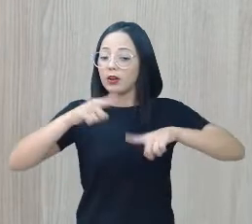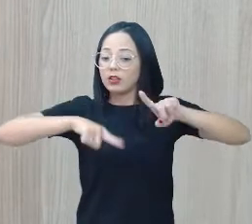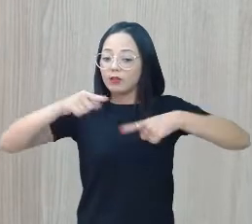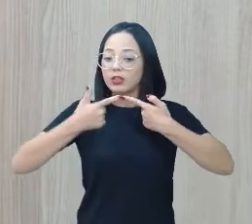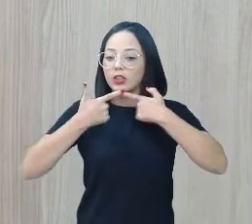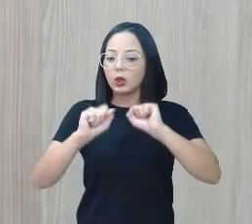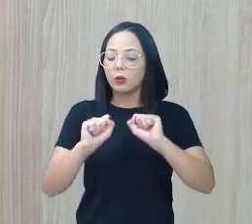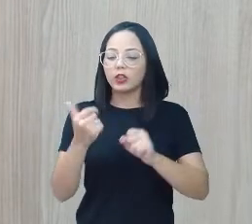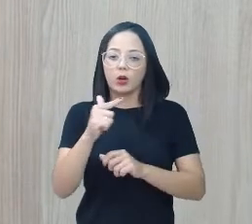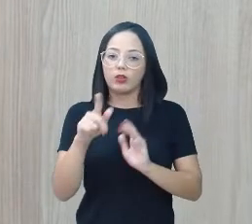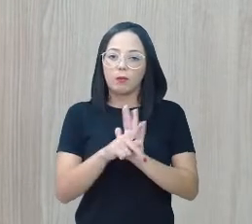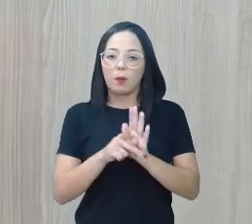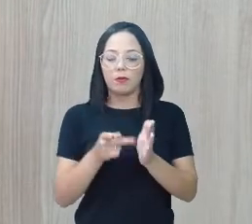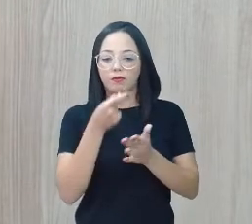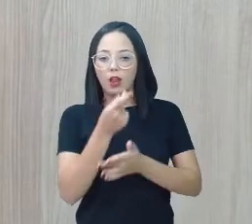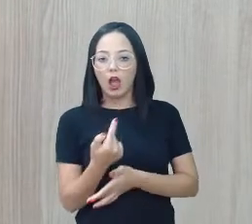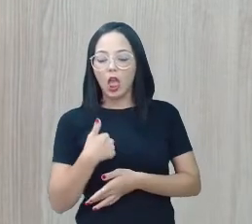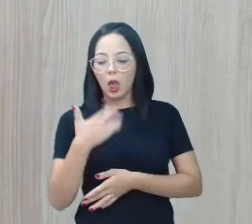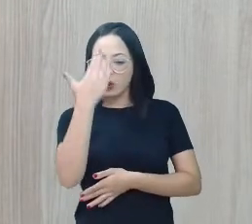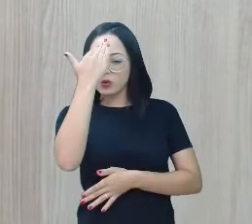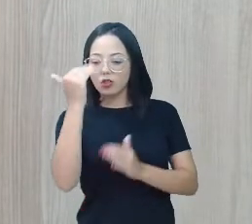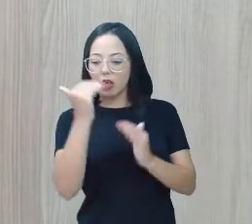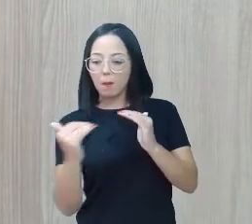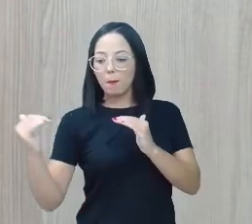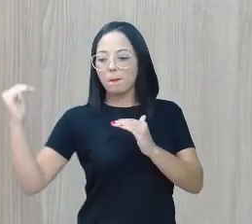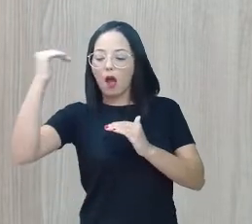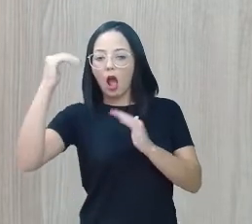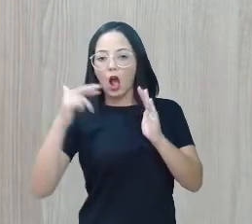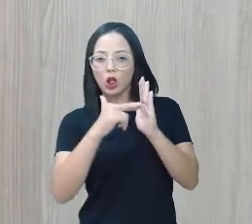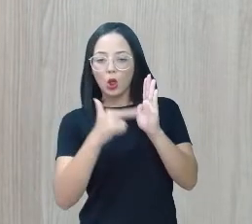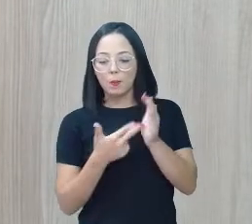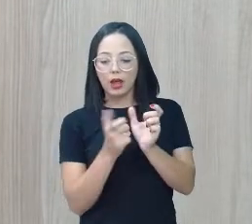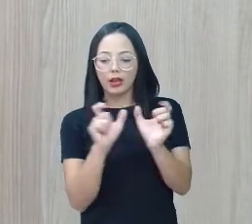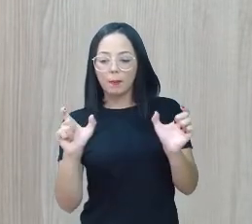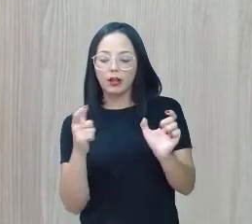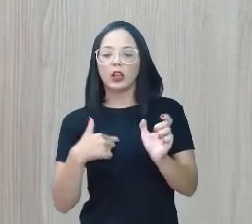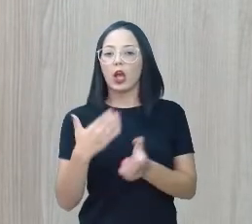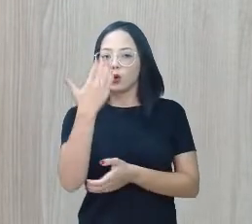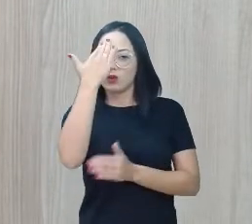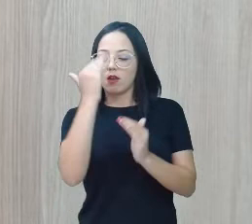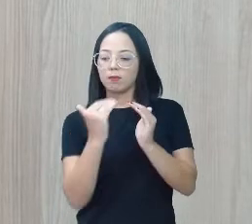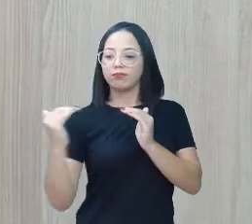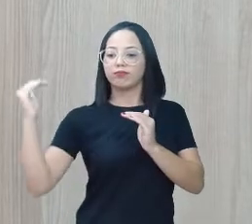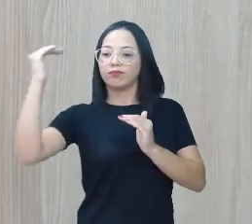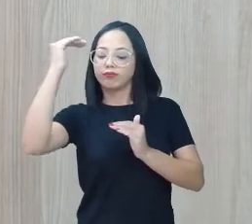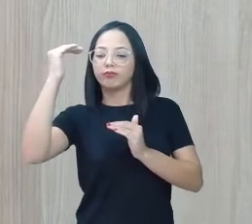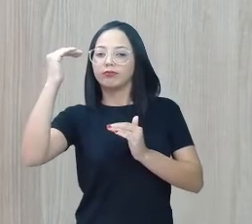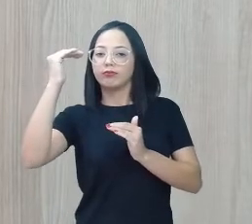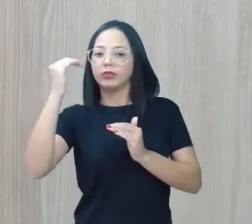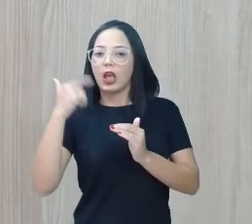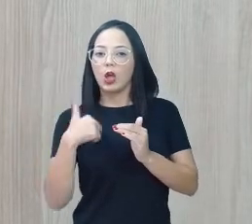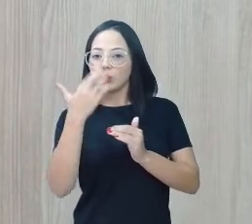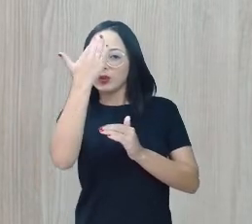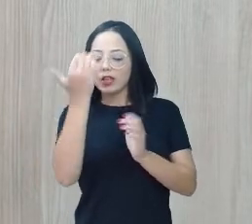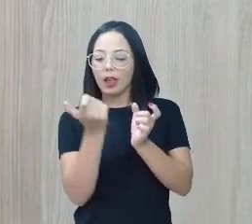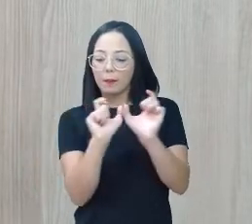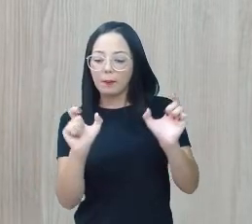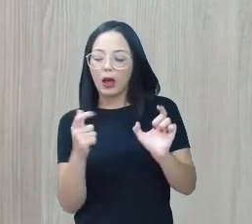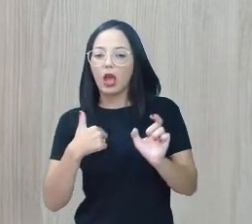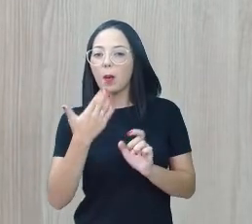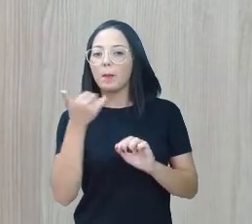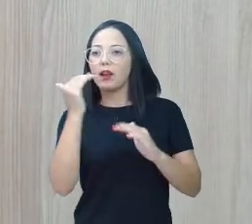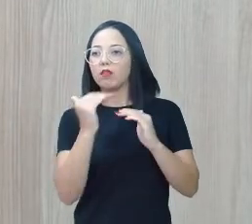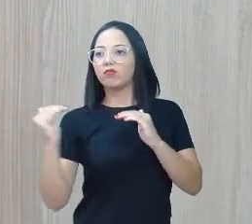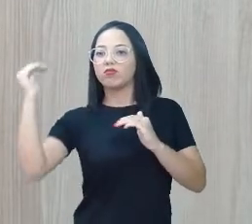linguística, ela não existe para dizer, eu sei a norma culta, então eu sei a norma padrão, então eu sou melhor